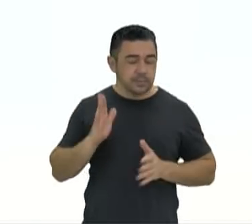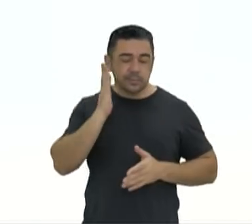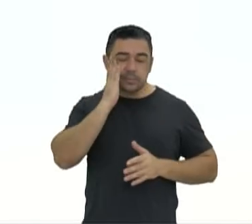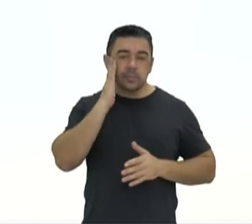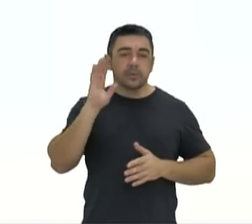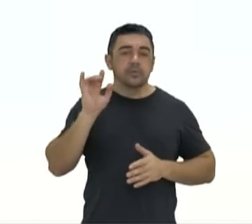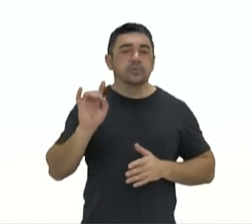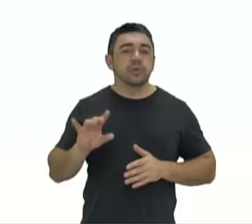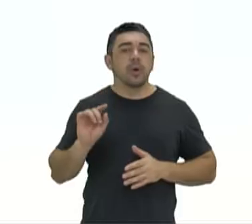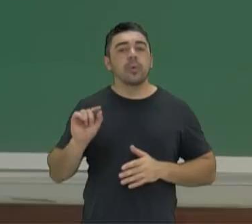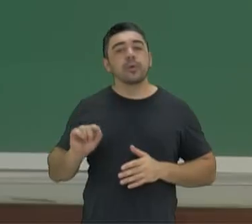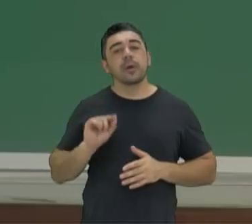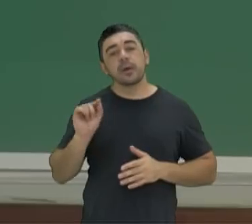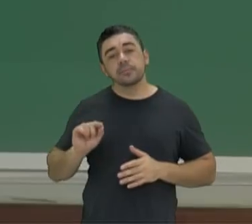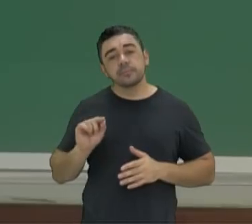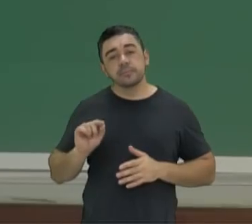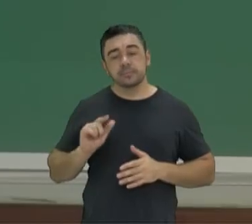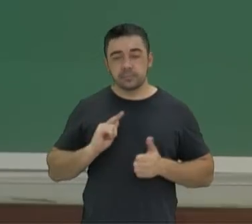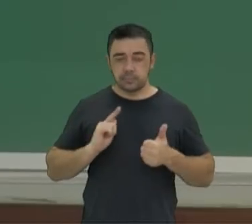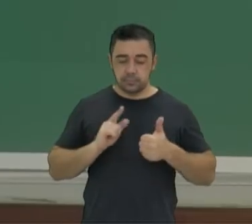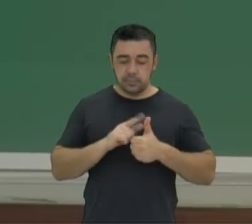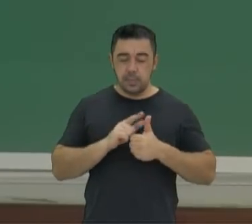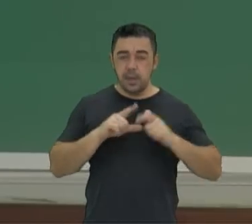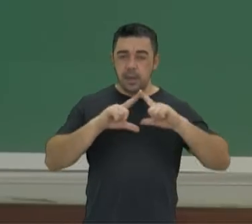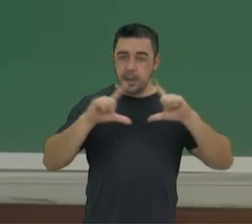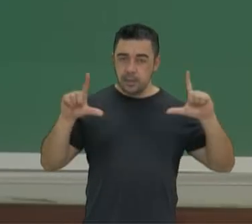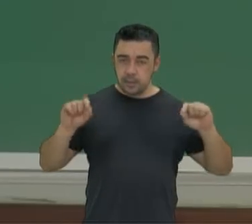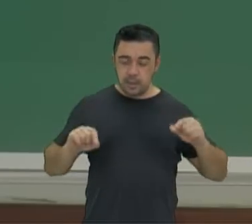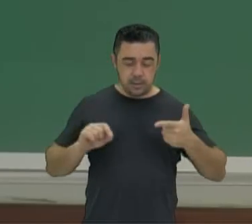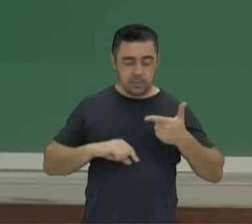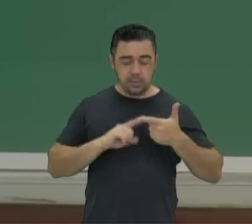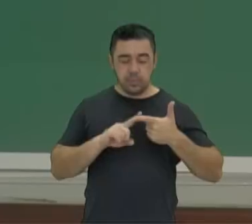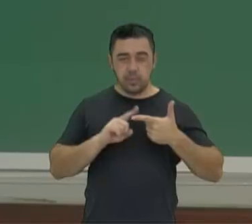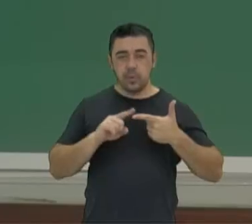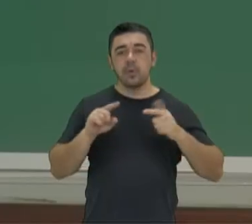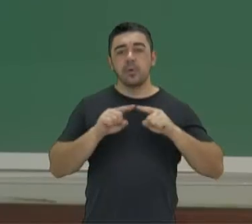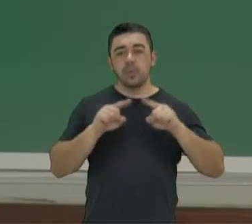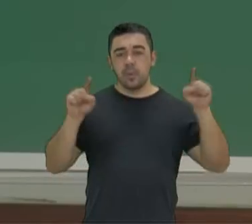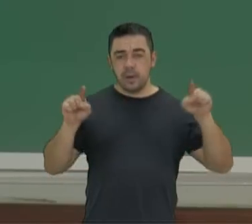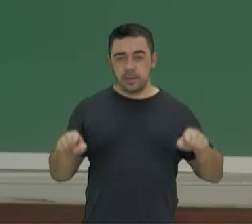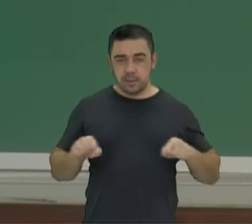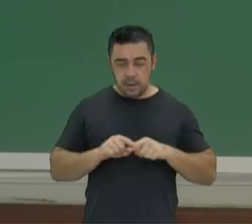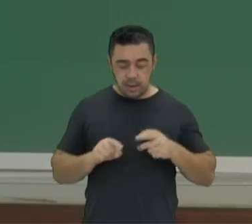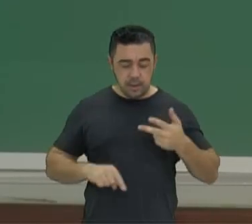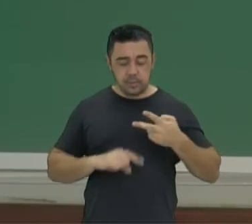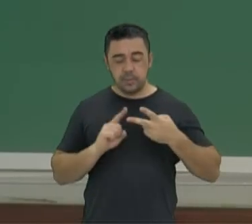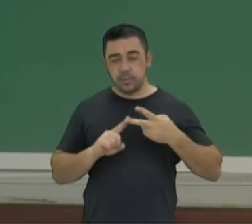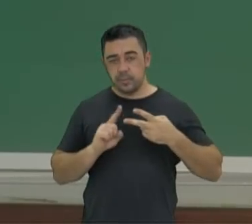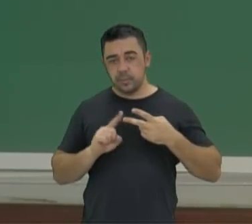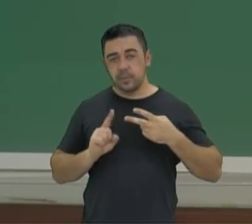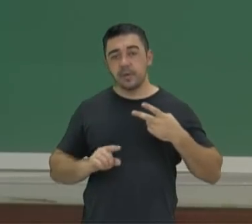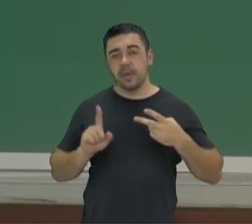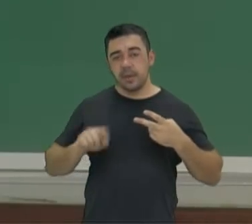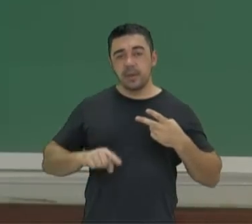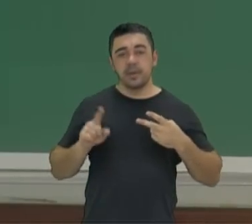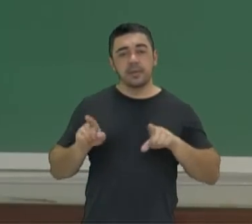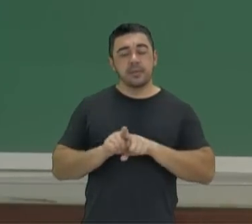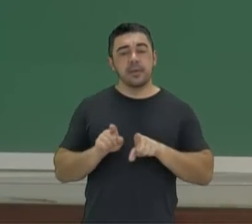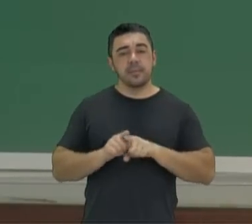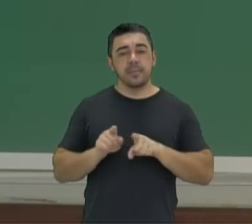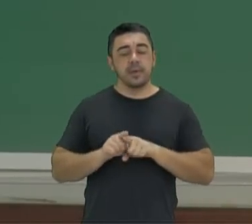gente trabalhou o quê? Retângulo, quadrado e triângulo. Será que eu